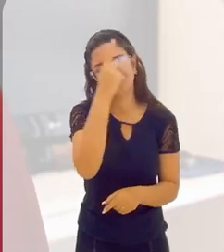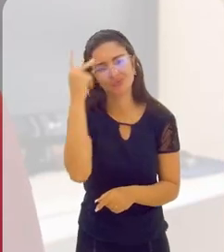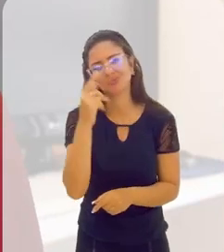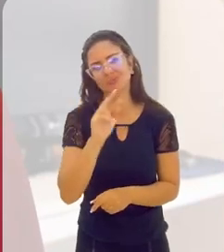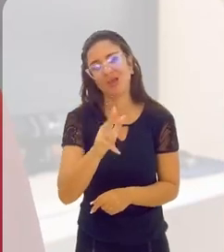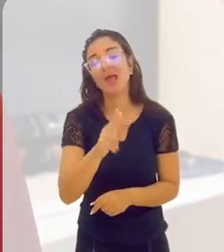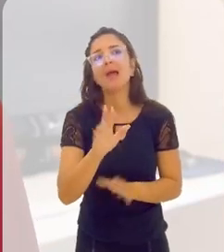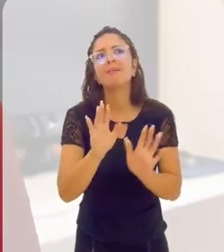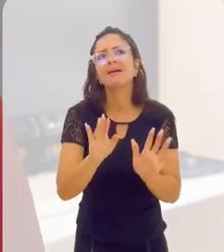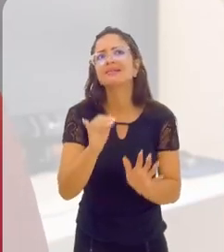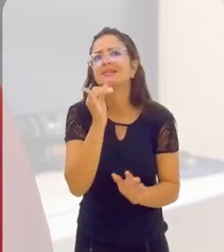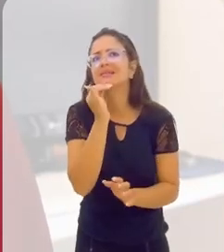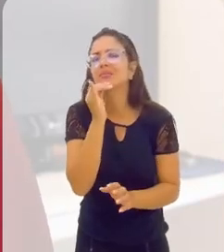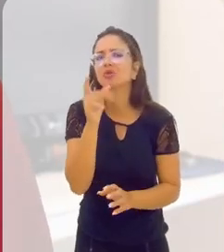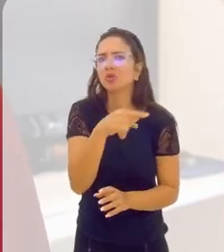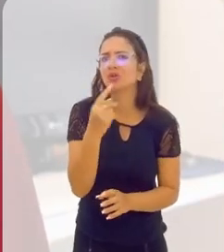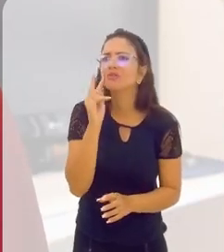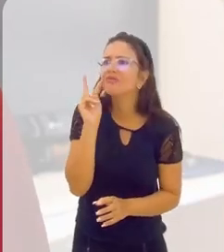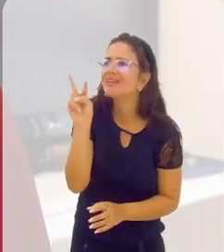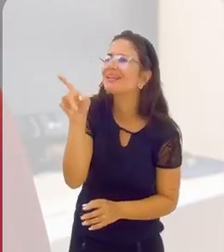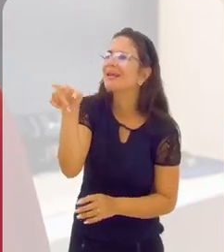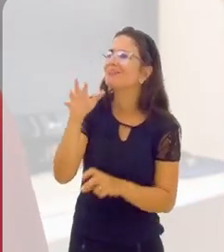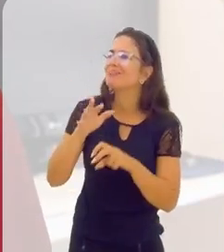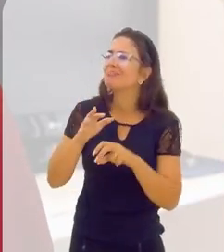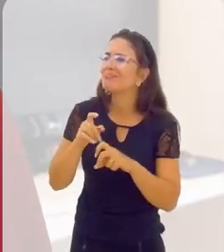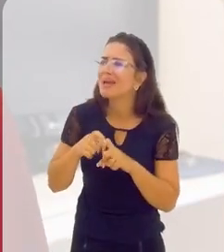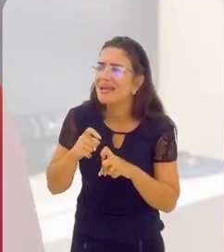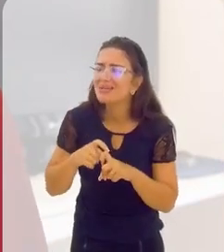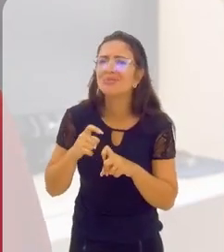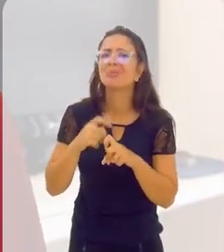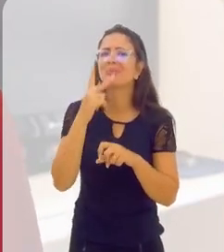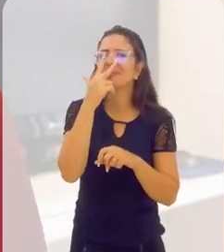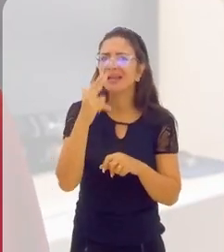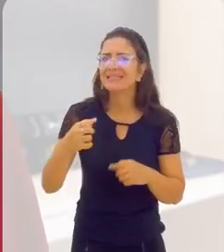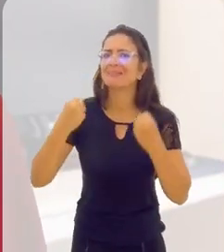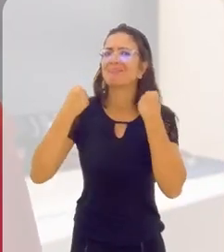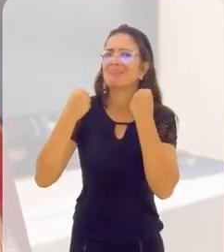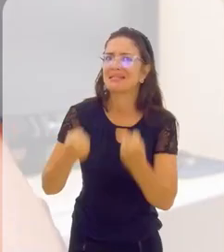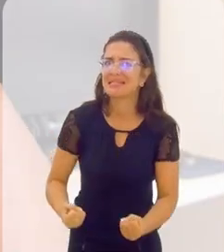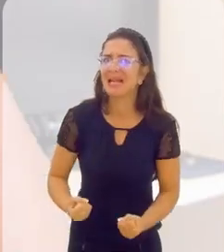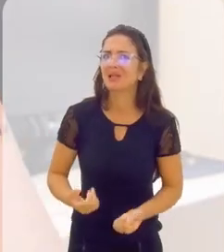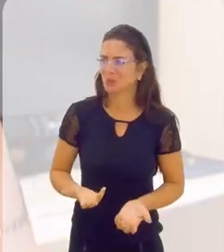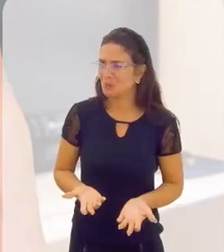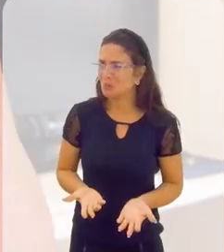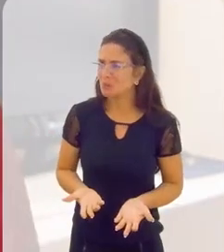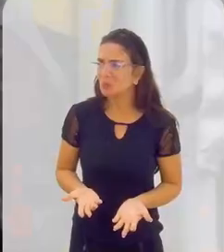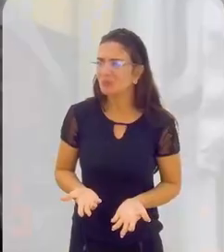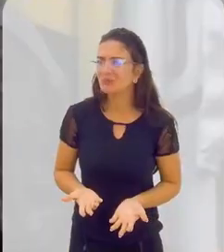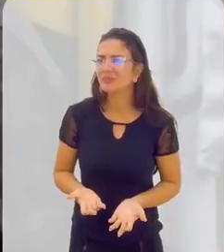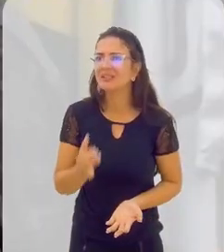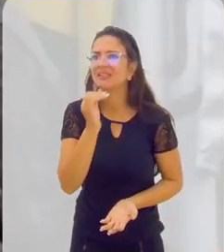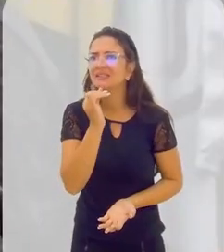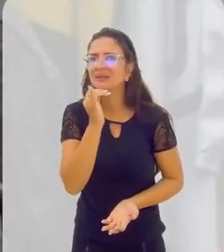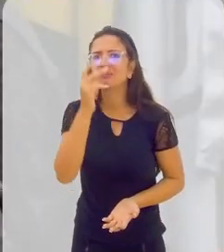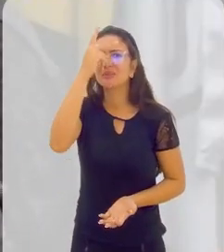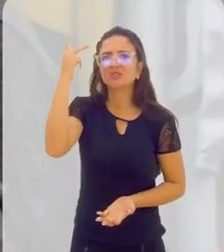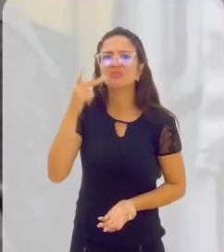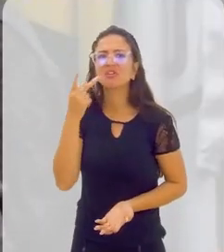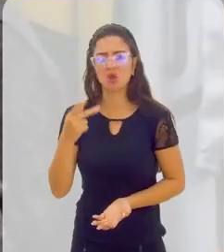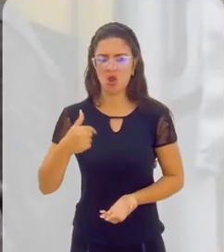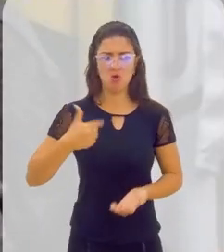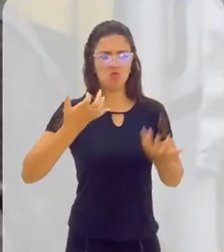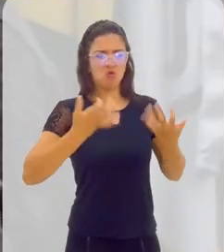passam assim de uma forma muito sei lá agressiva ou forte intensa de alguém dizer quero